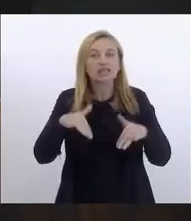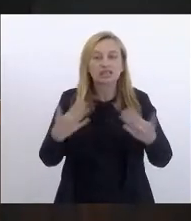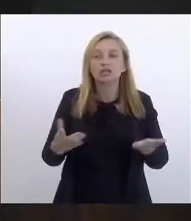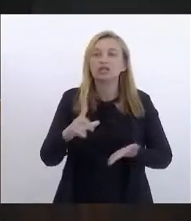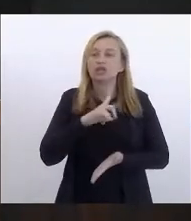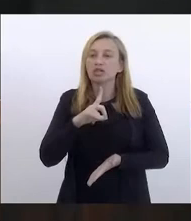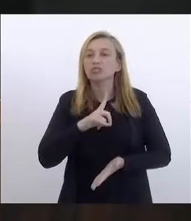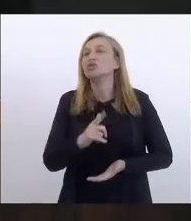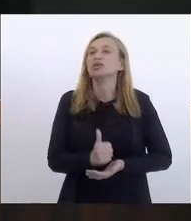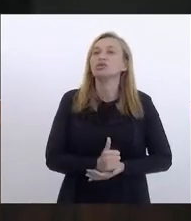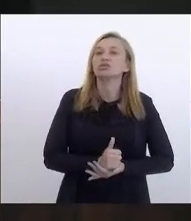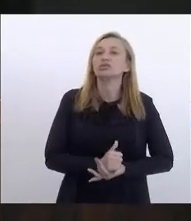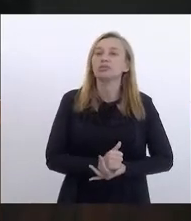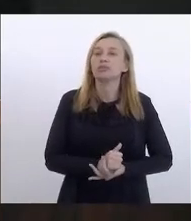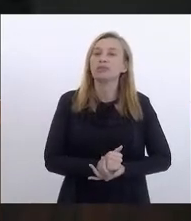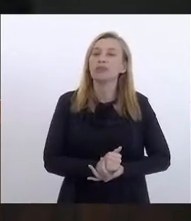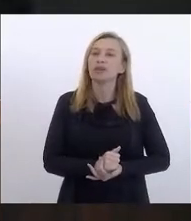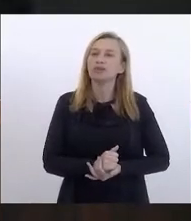temos